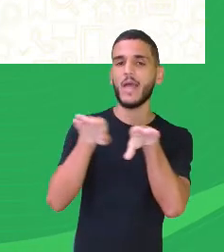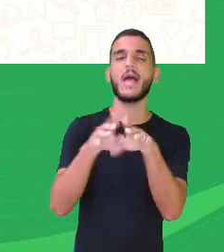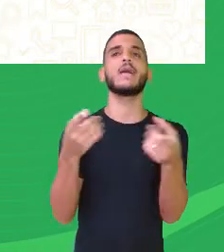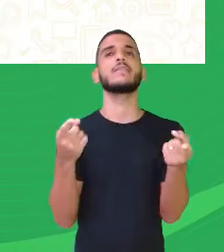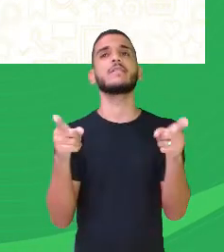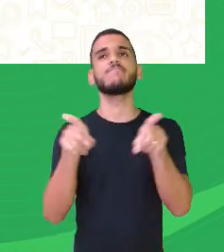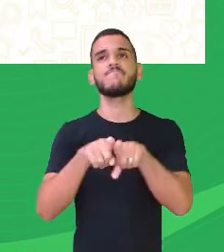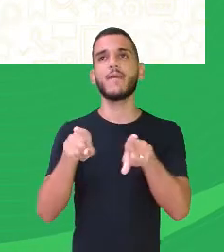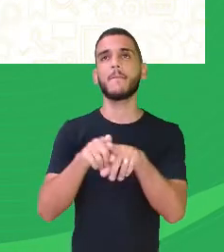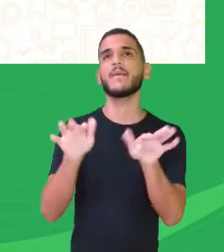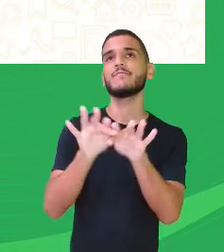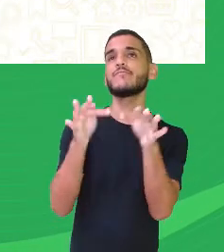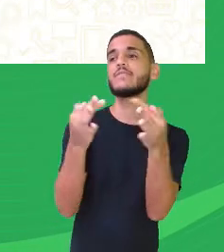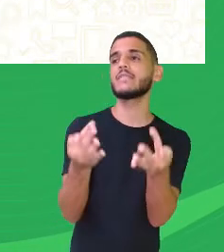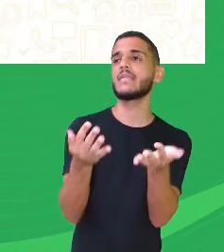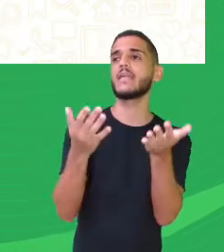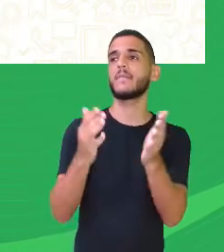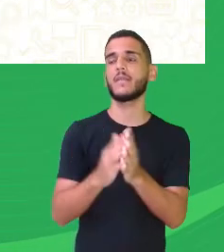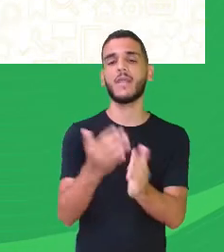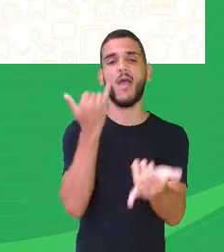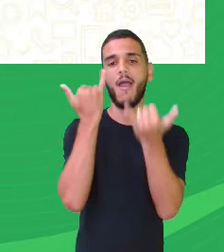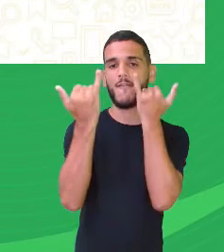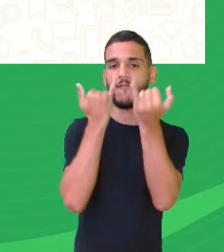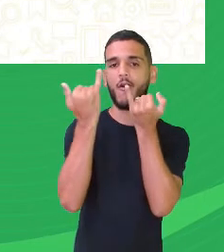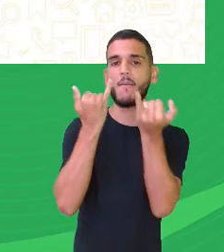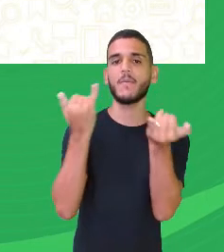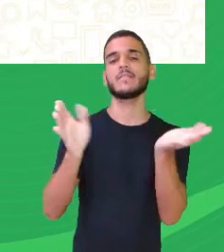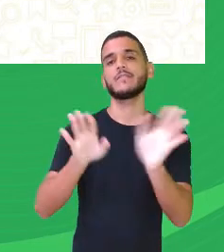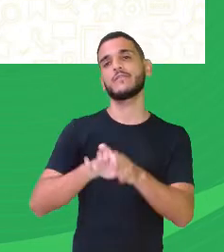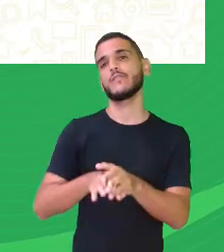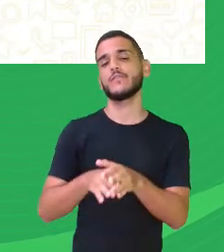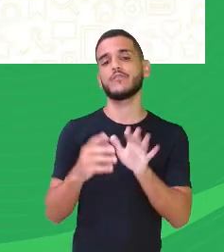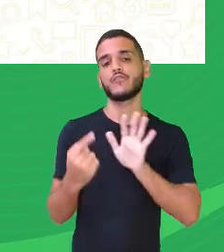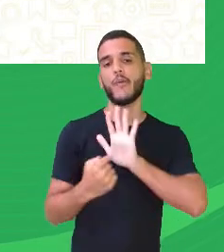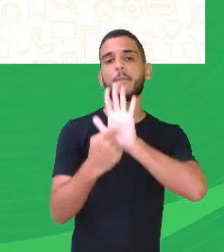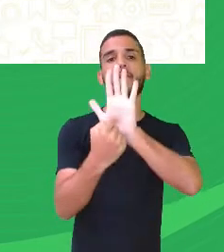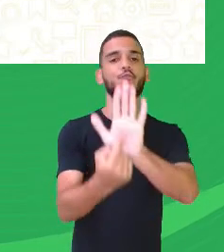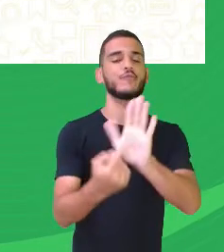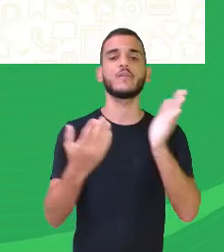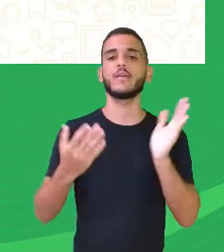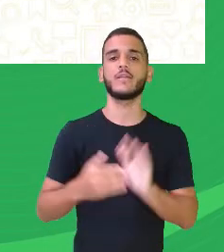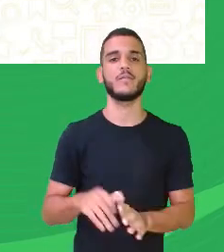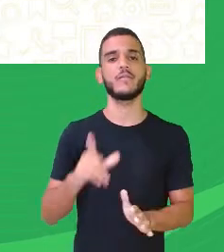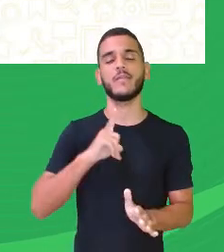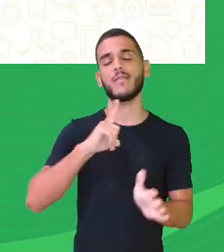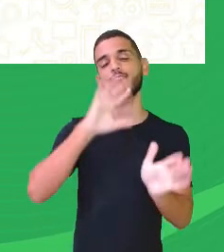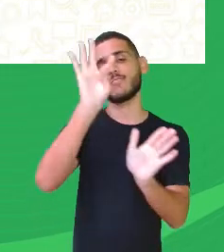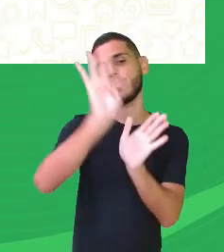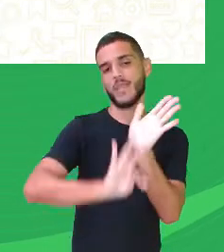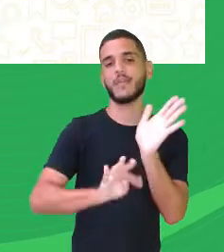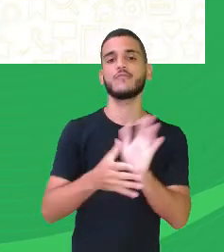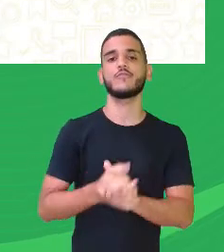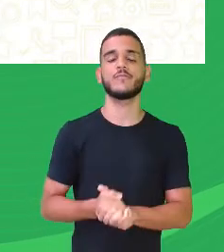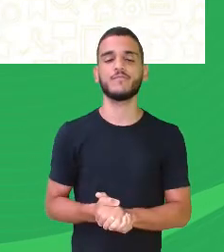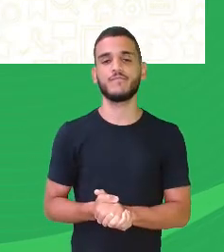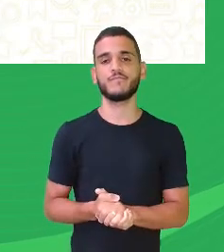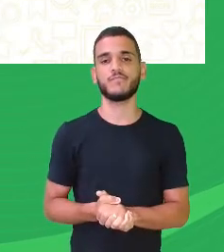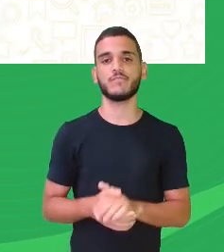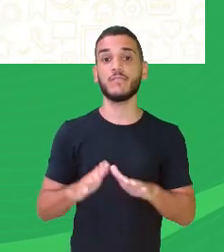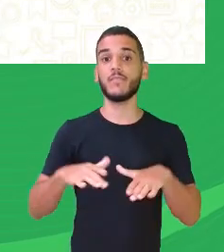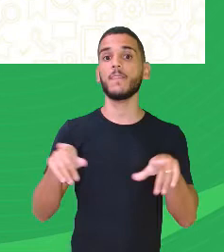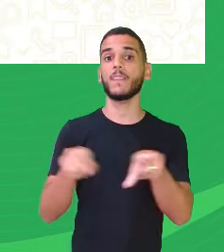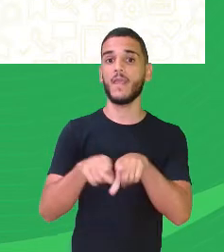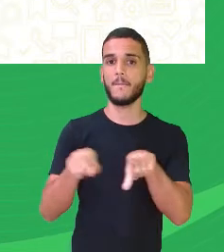relações essenciais, né, as informações essenciais que estão expostas num texto. E aí, quando a gente fala